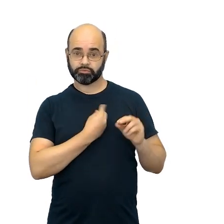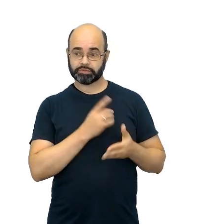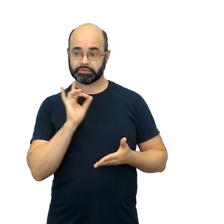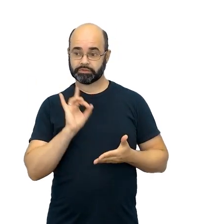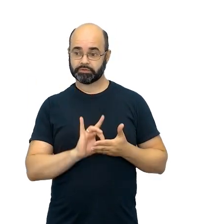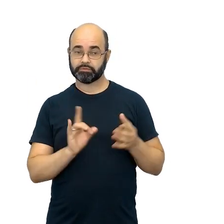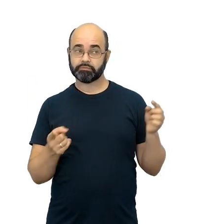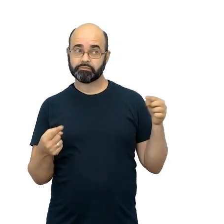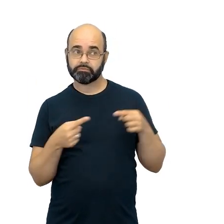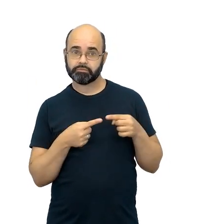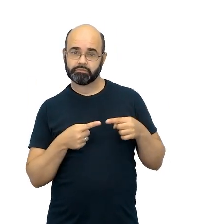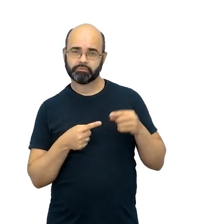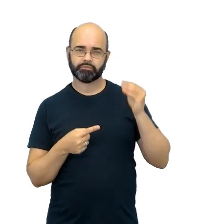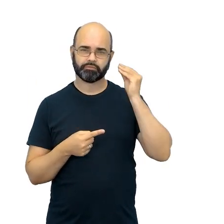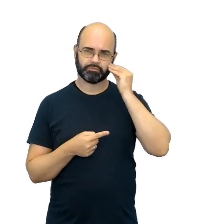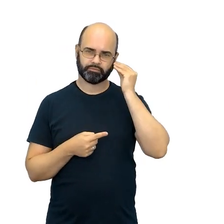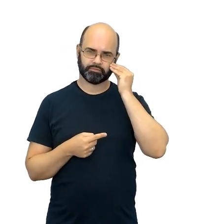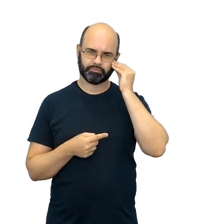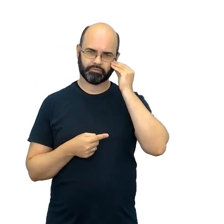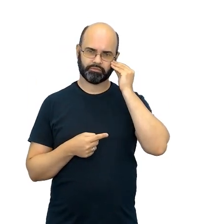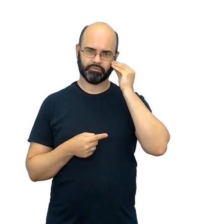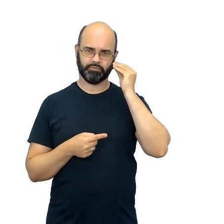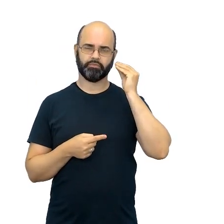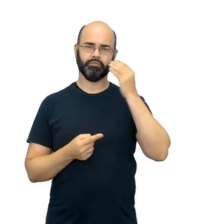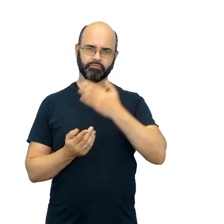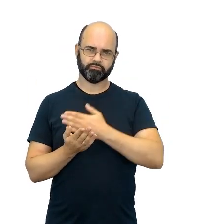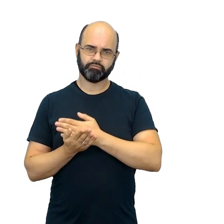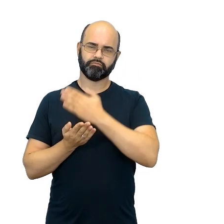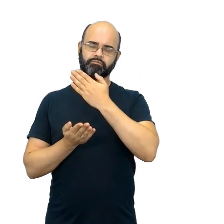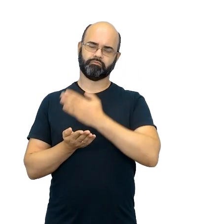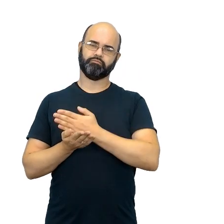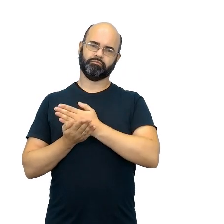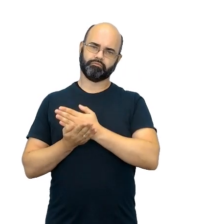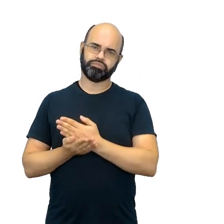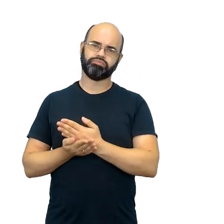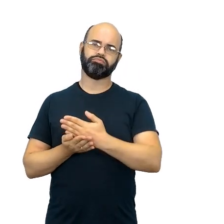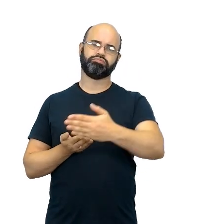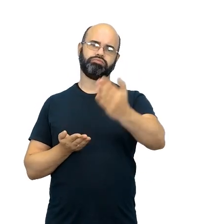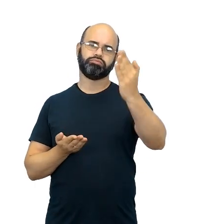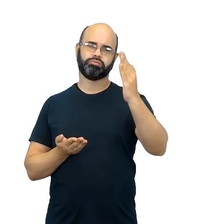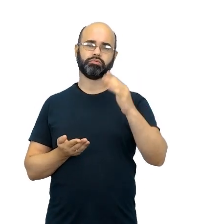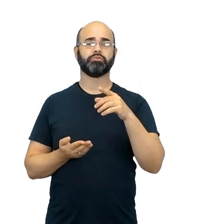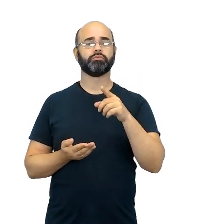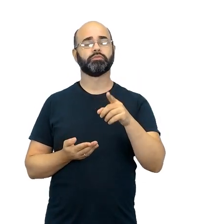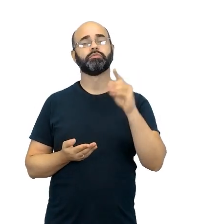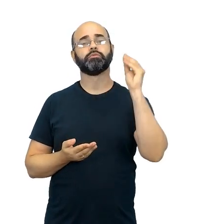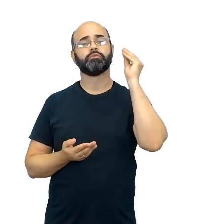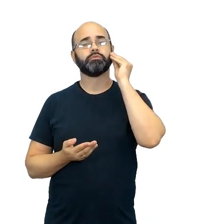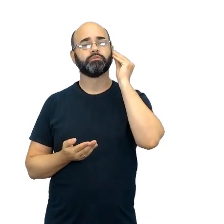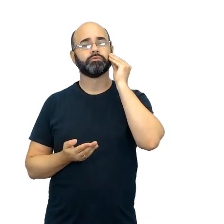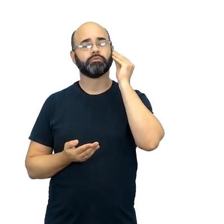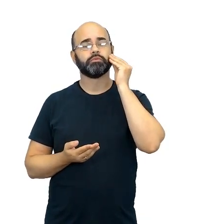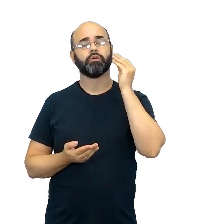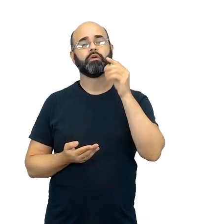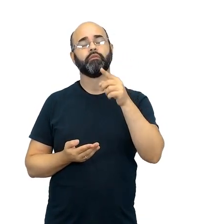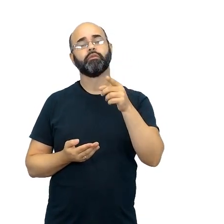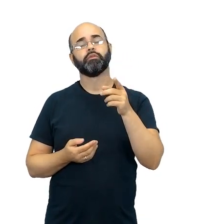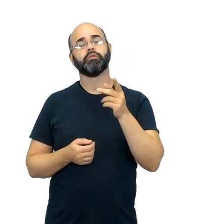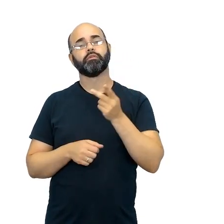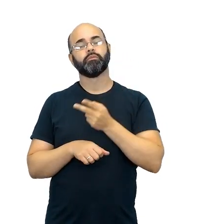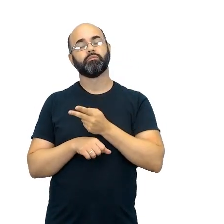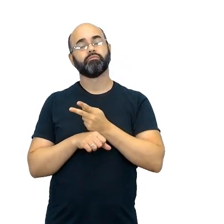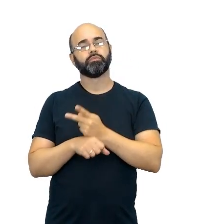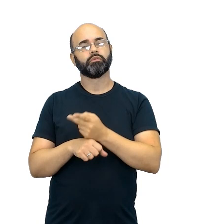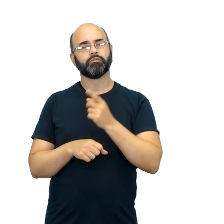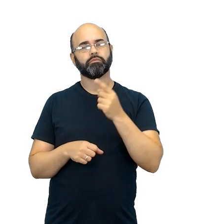né, para ter um ponto de partida já. Então, são coisas que eu sempre procuro também para contribuir com o que eu estou trabalhando.